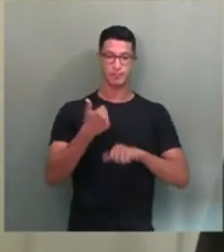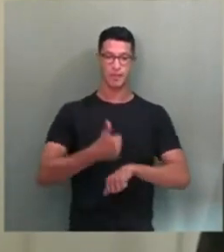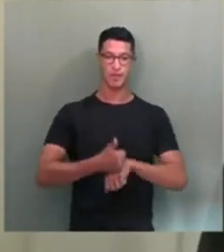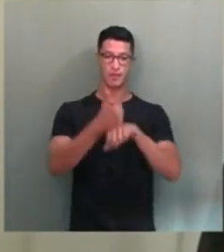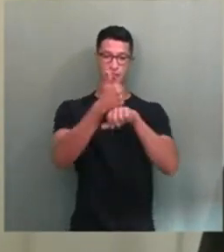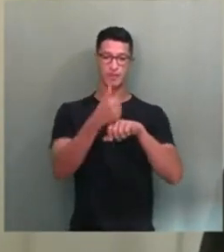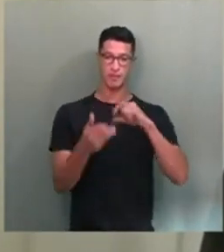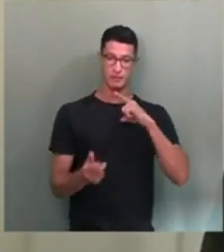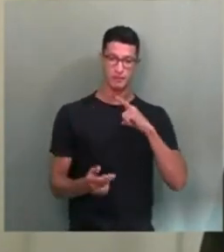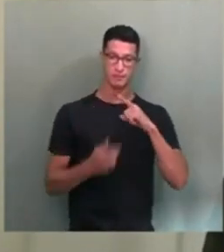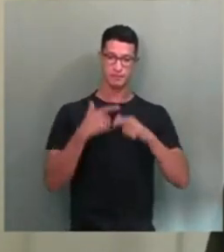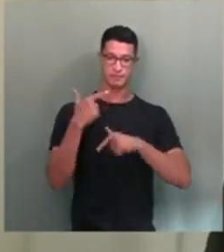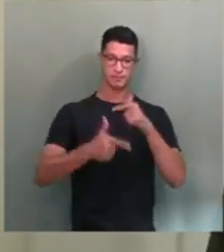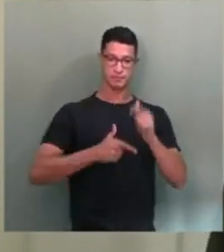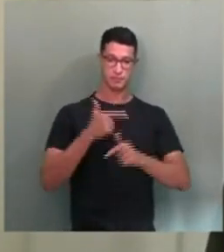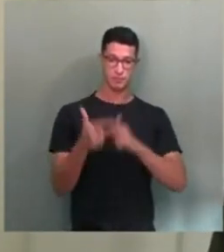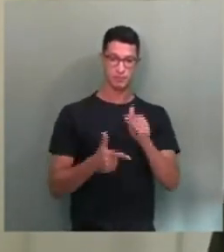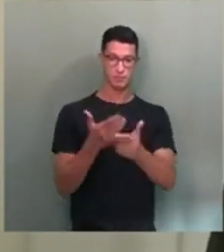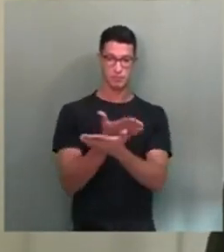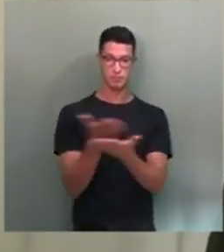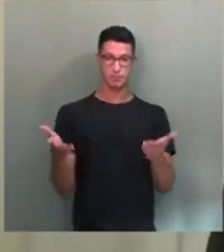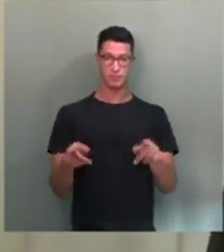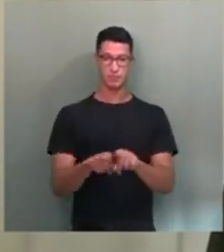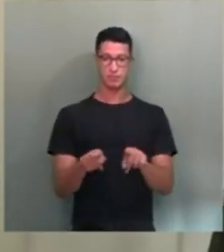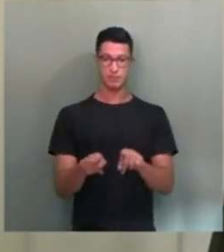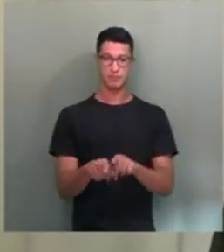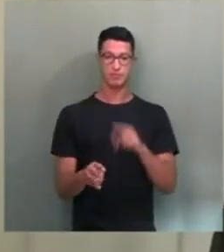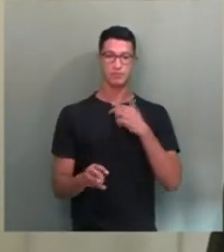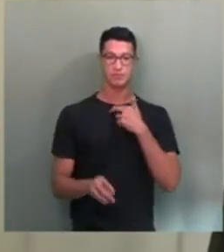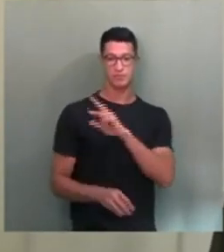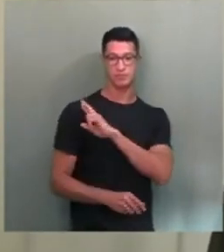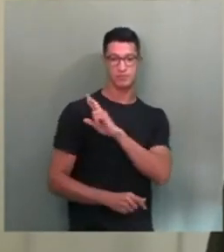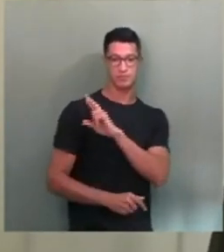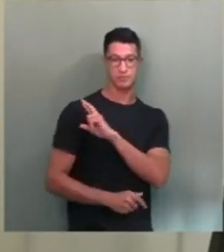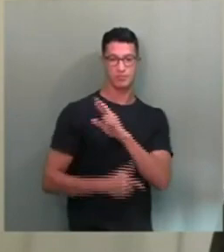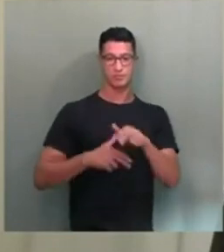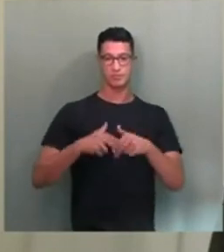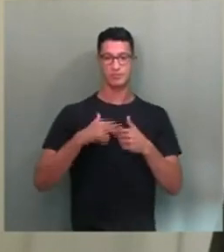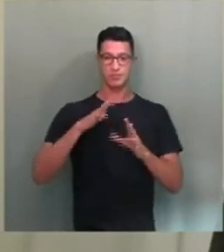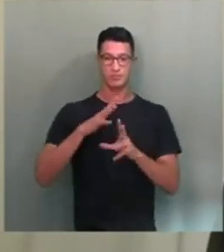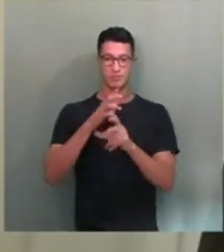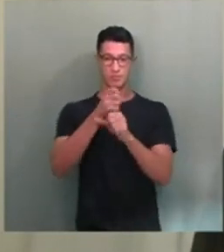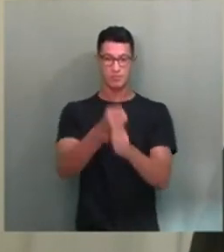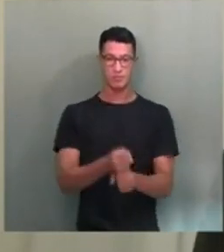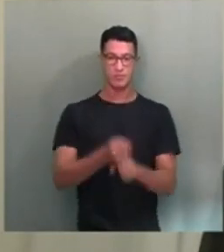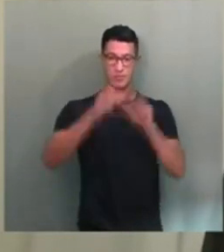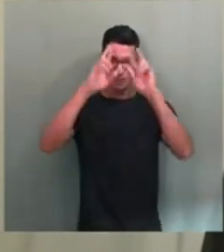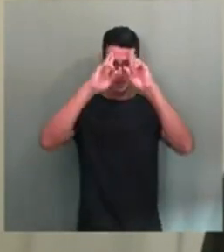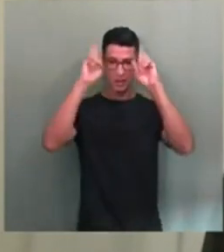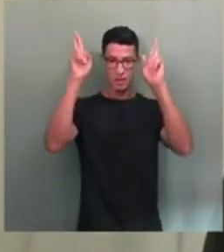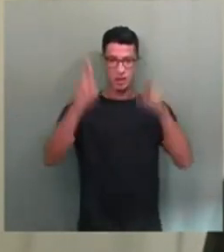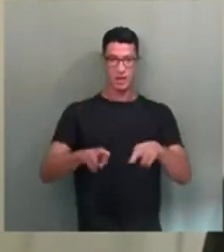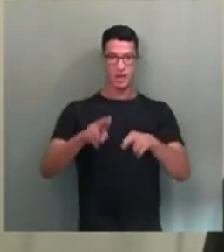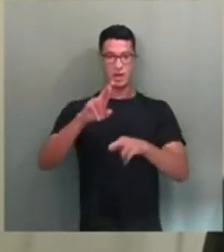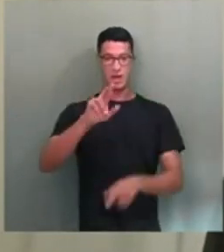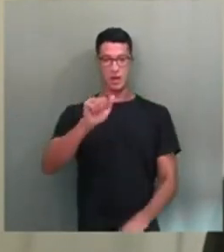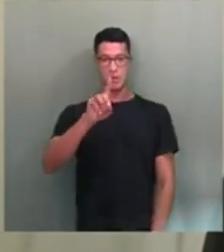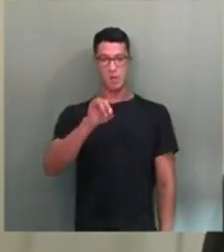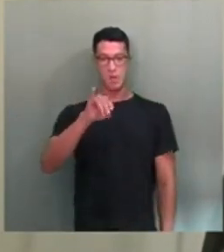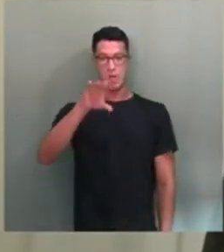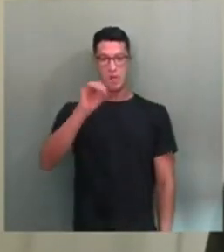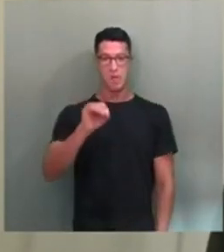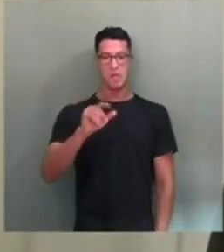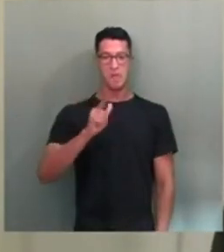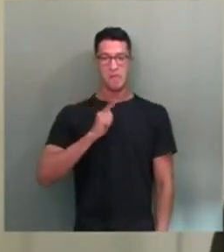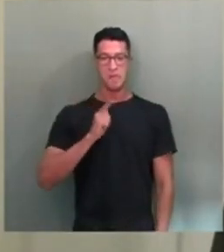profissionais que estão em plena atividade, vocês também são responsáveis pela consolidação, o respeito da rádio e da Agência